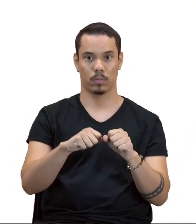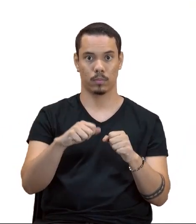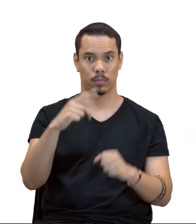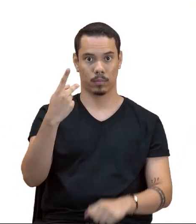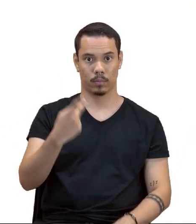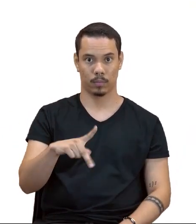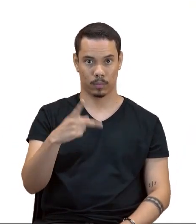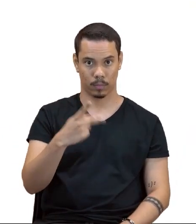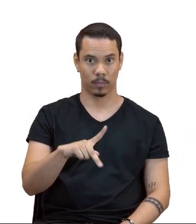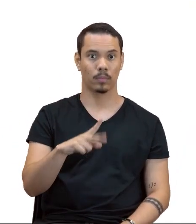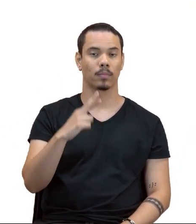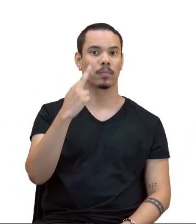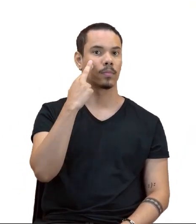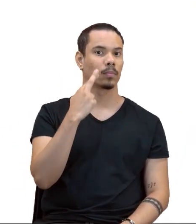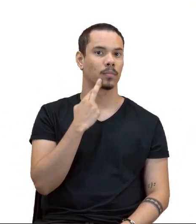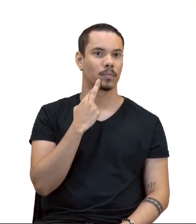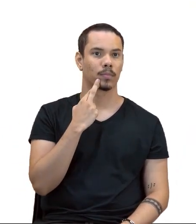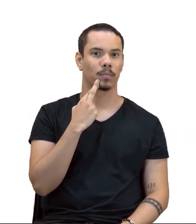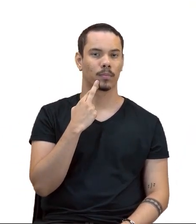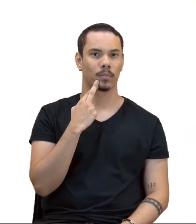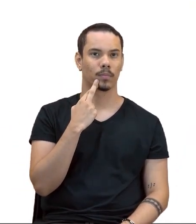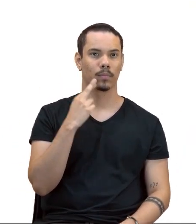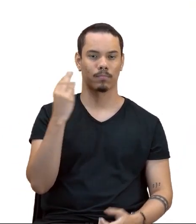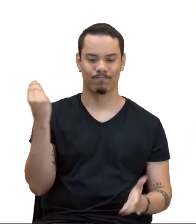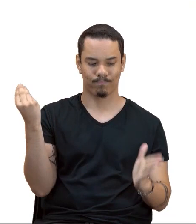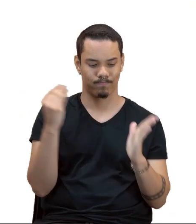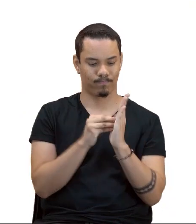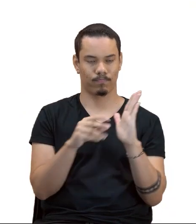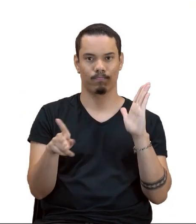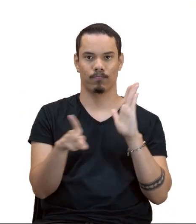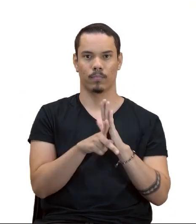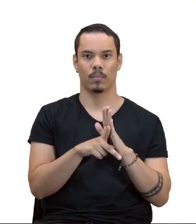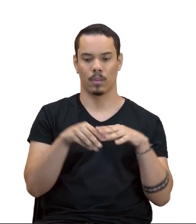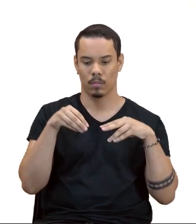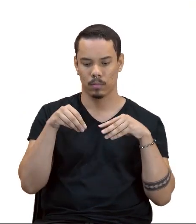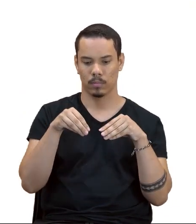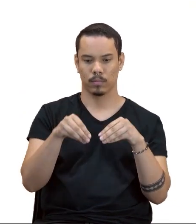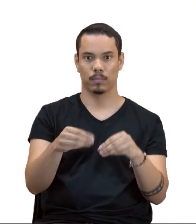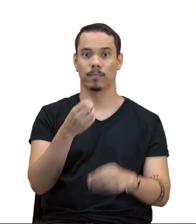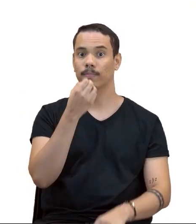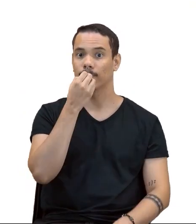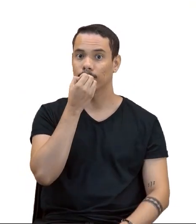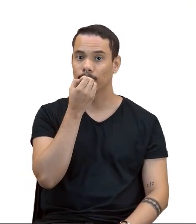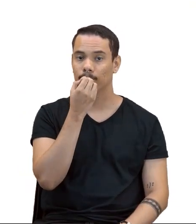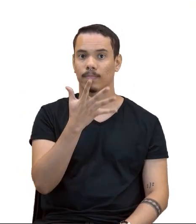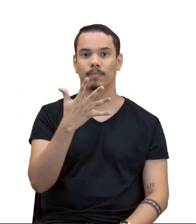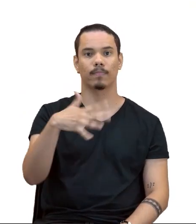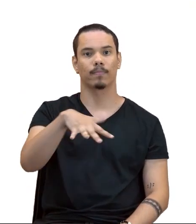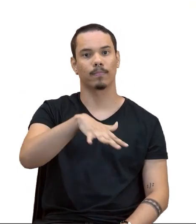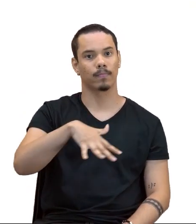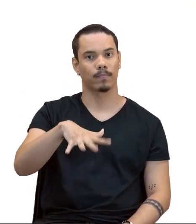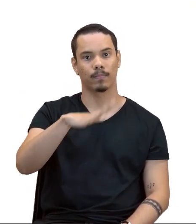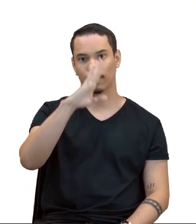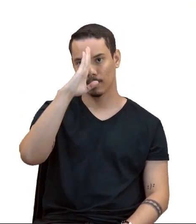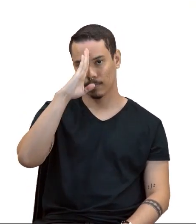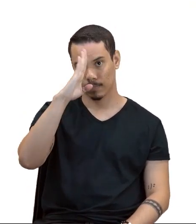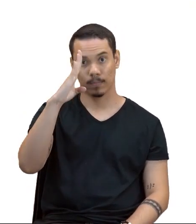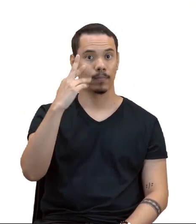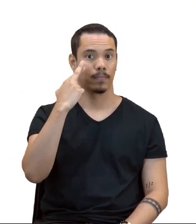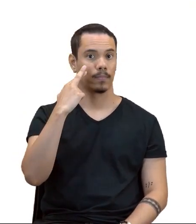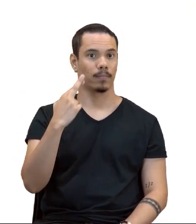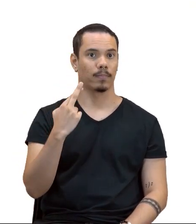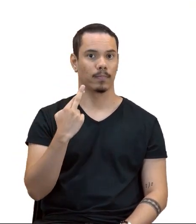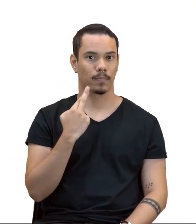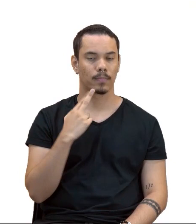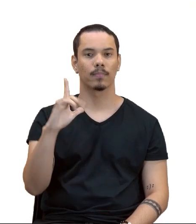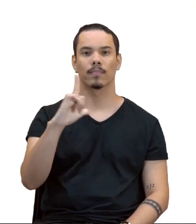de Rondônia, implantado em terras férteis na região central de Rondônia,